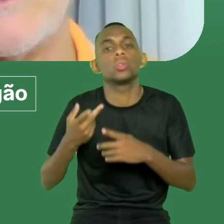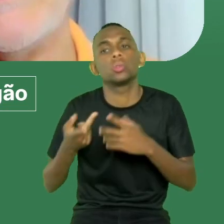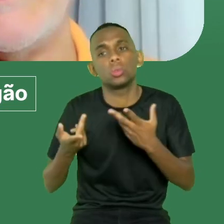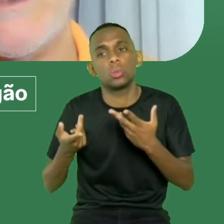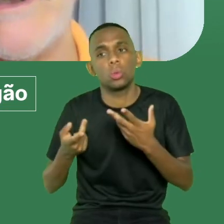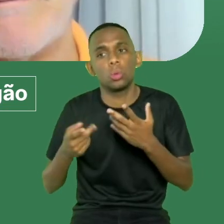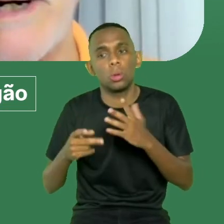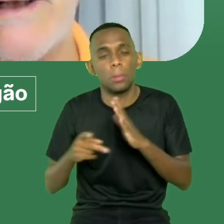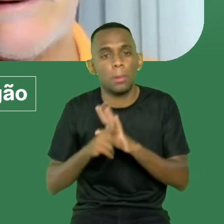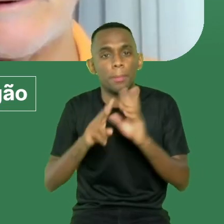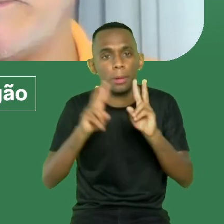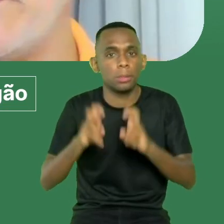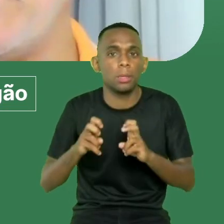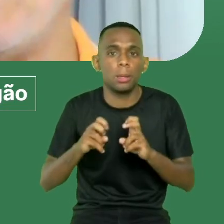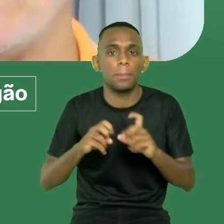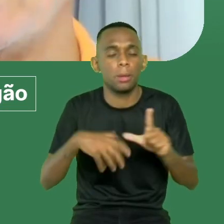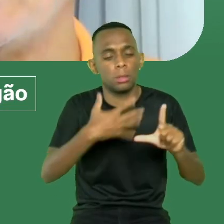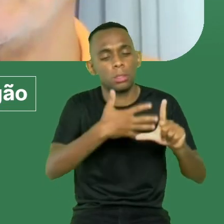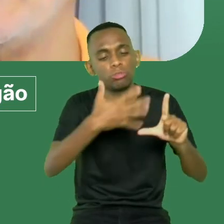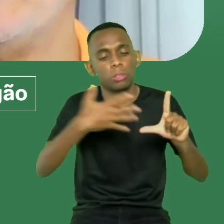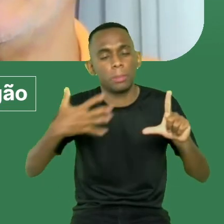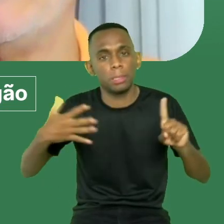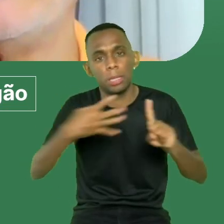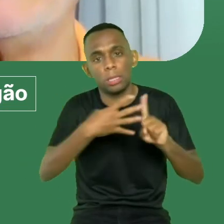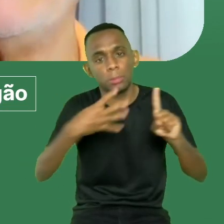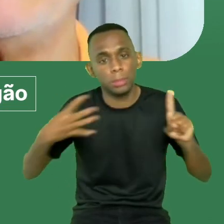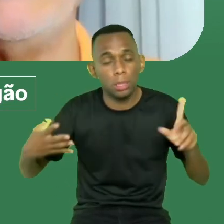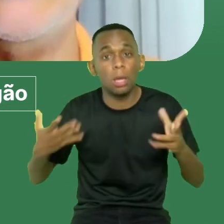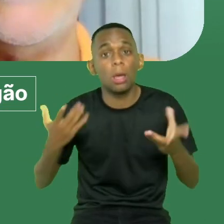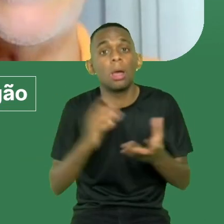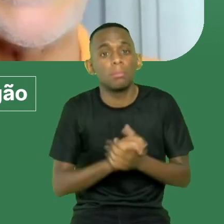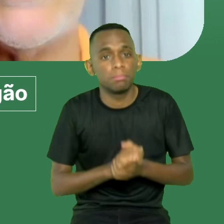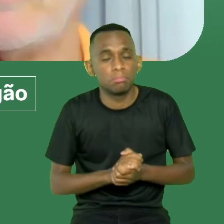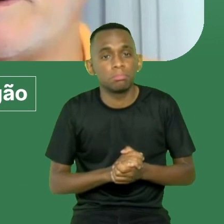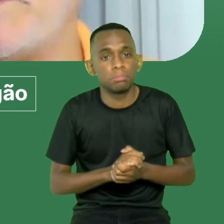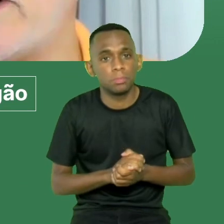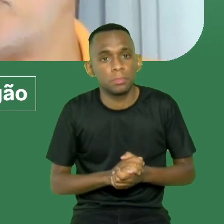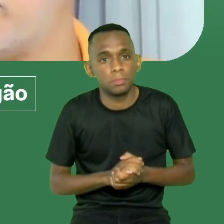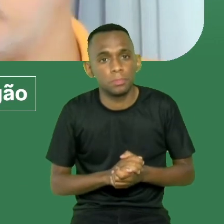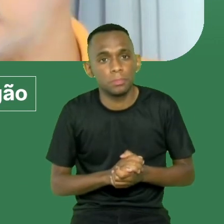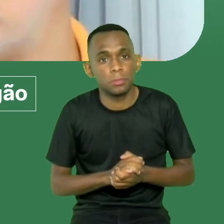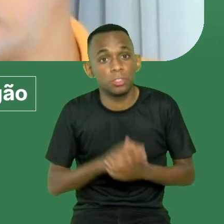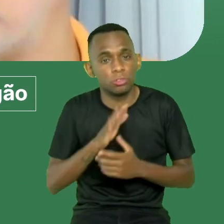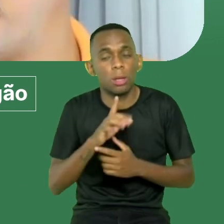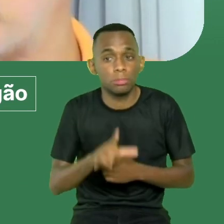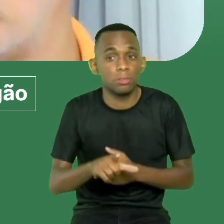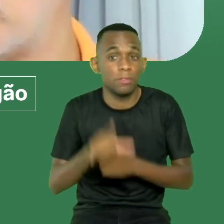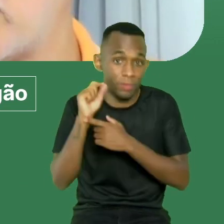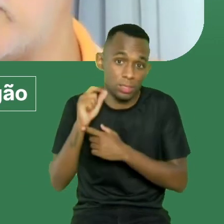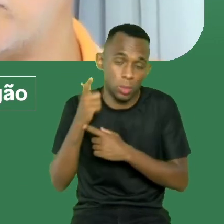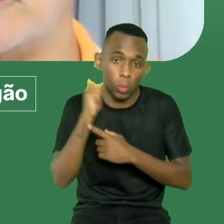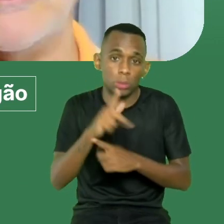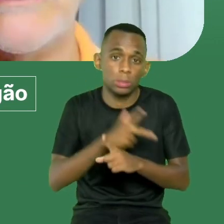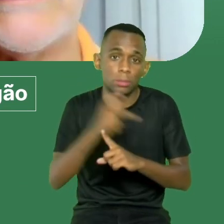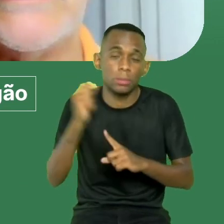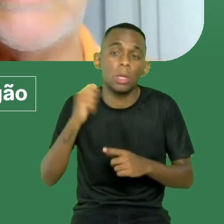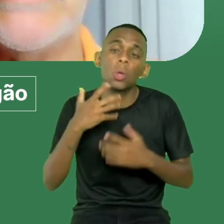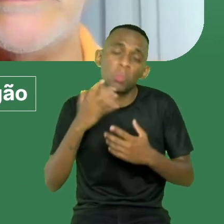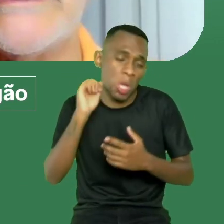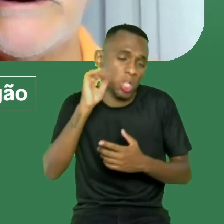temática LGBTQIA+, né? E ele tinha sido premiado. Aí eu resolvi